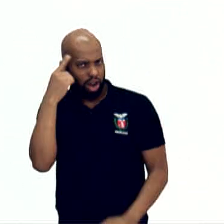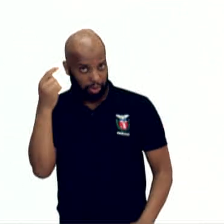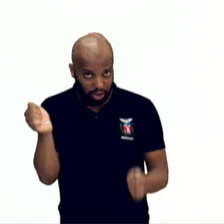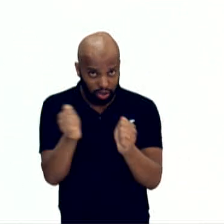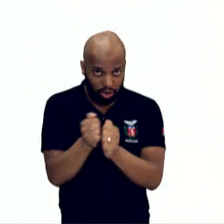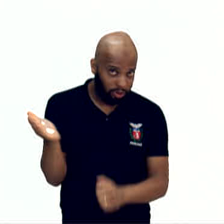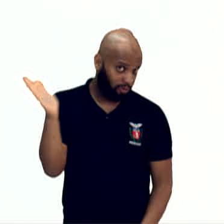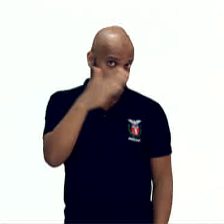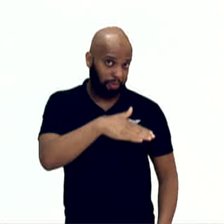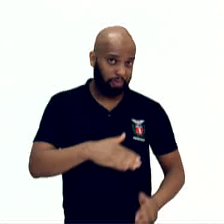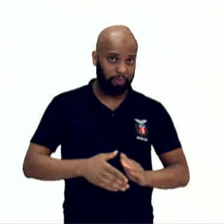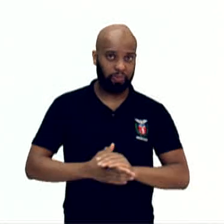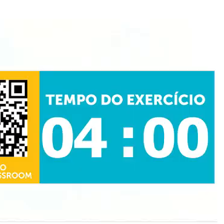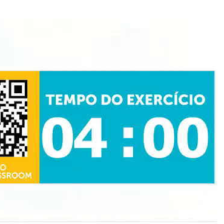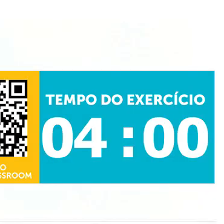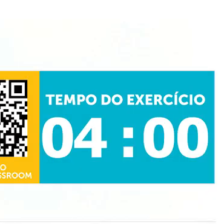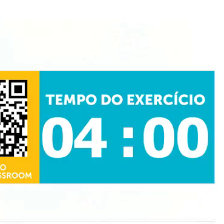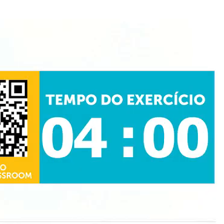juntos?